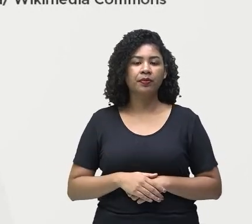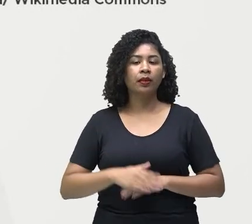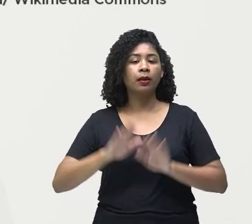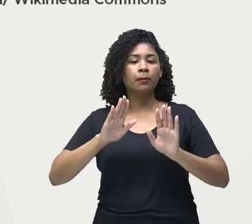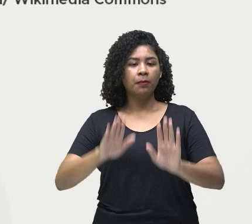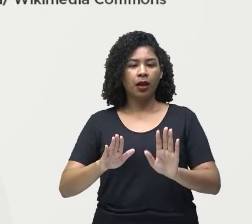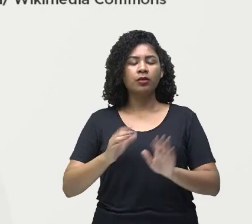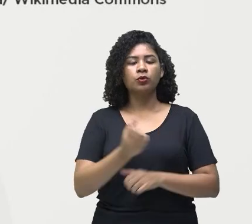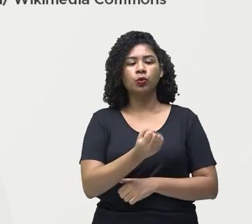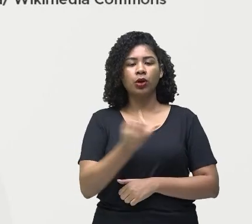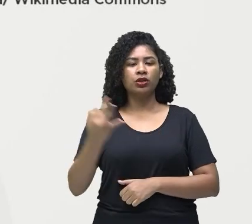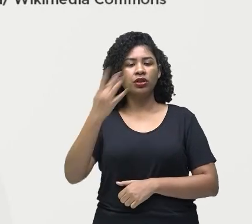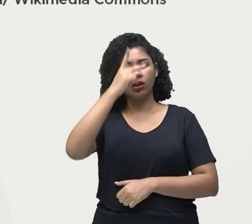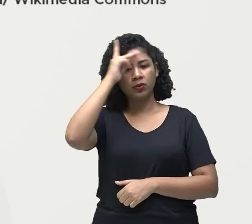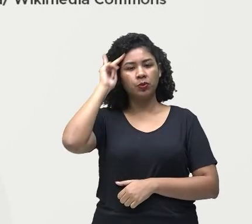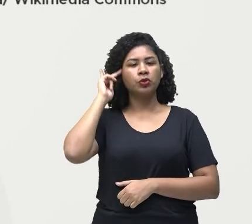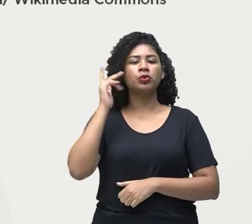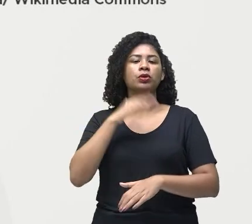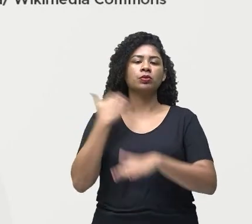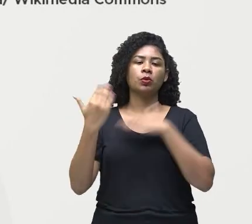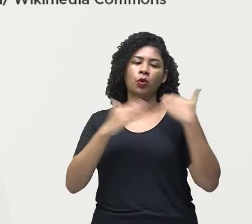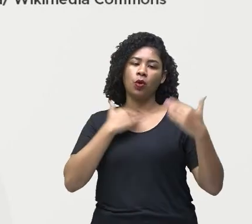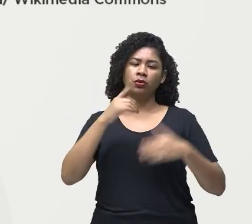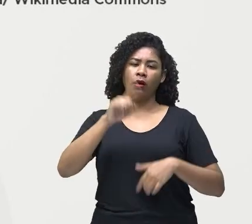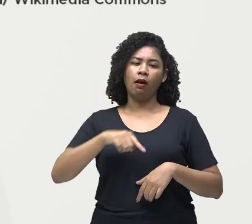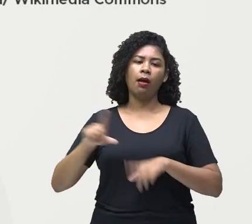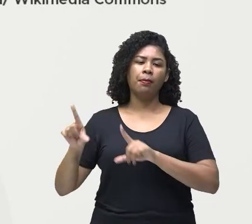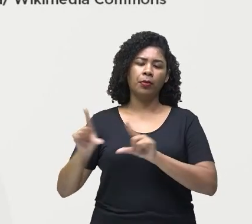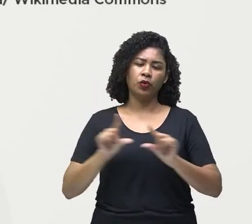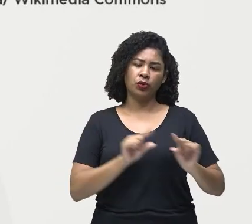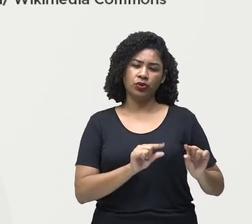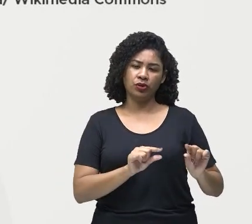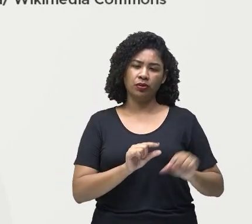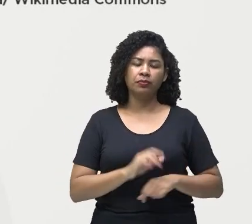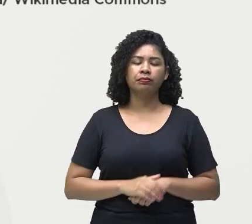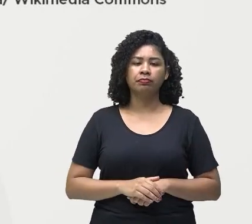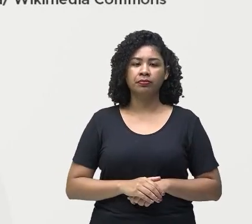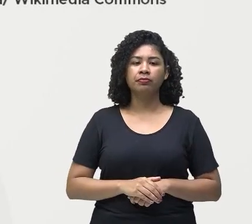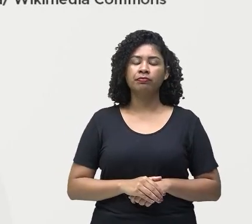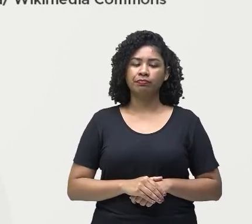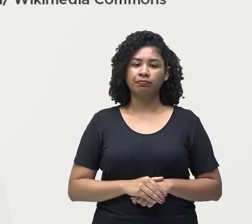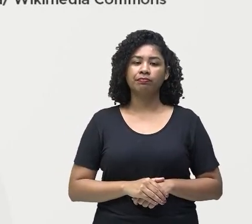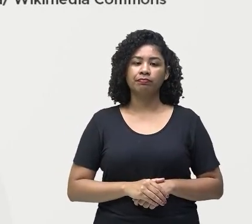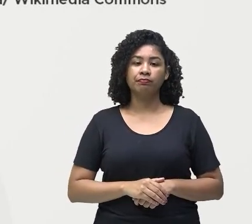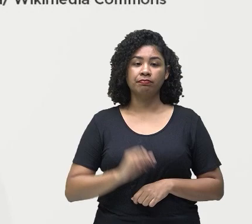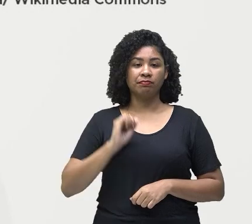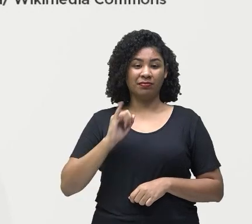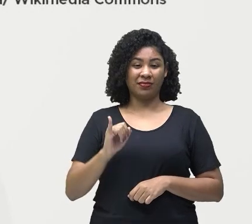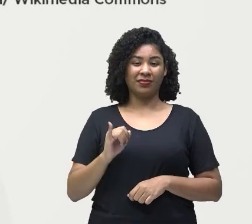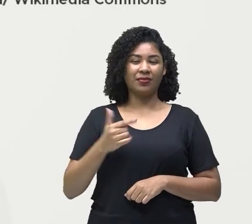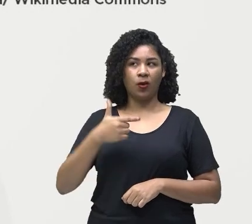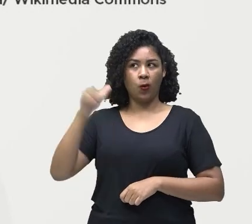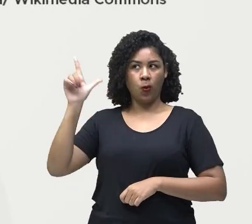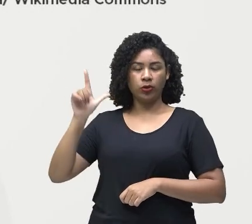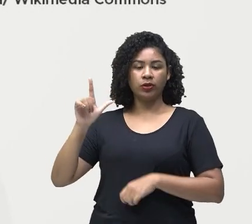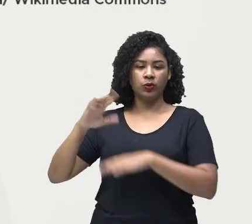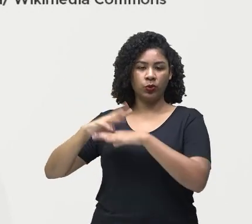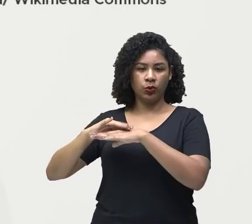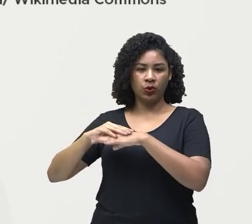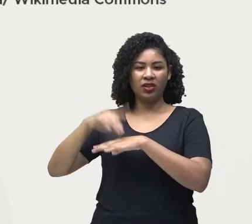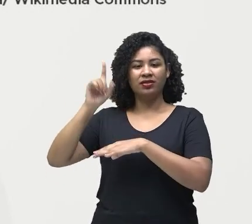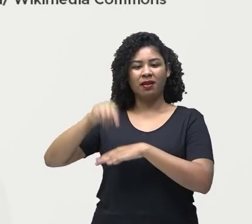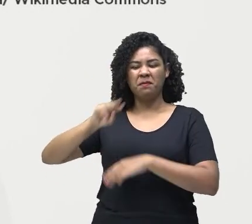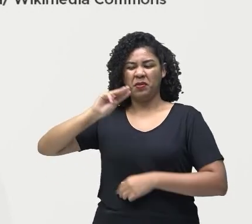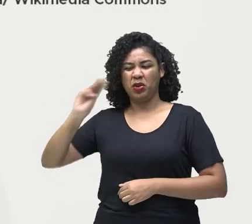de pessoas que morreram é um número bem menor. Enquanto a gente falava aí de milhões de mortos, a gripe